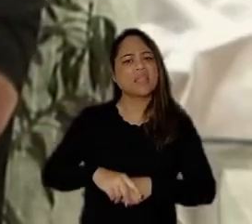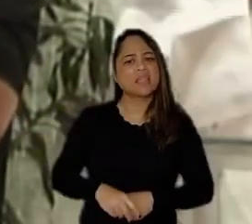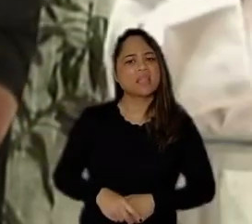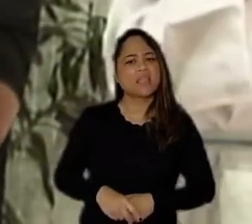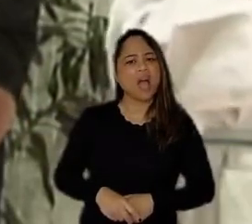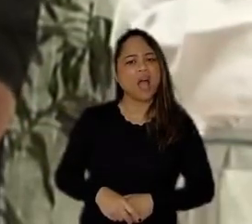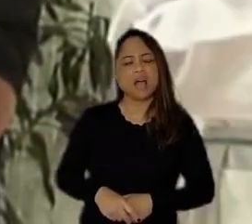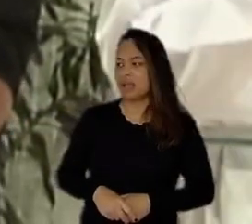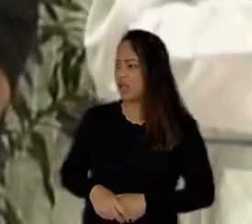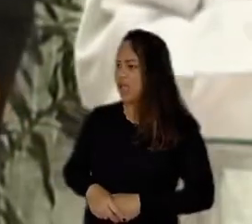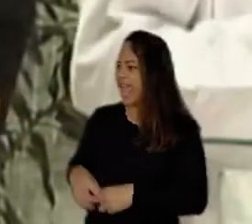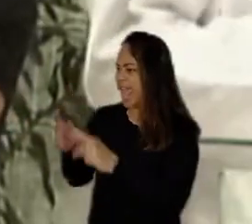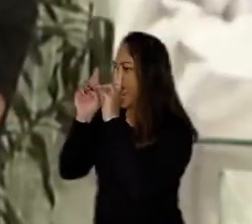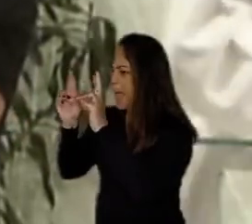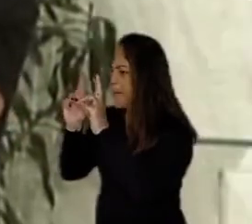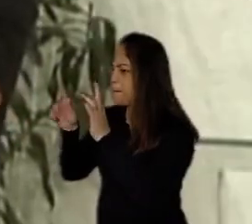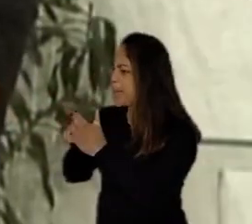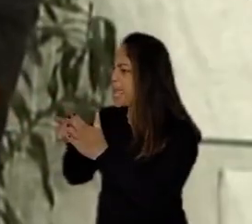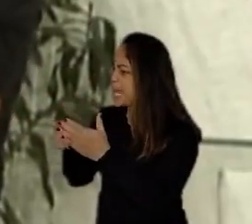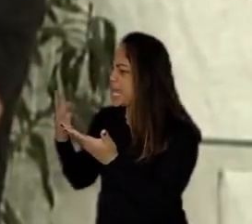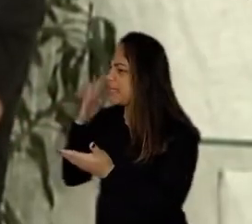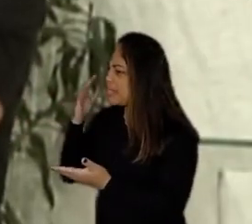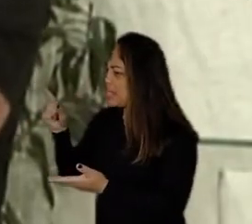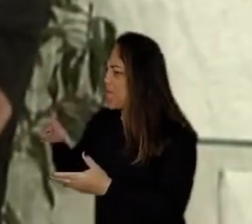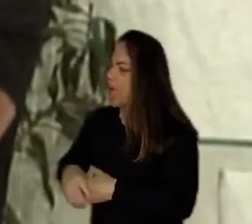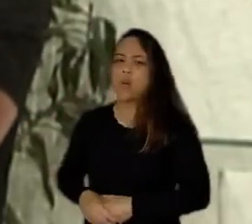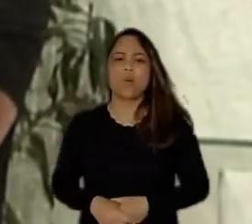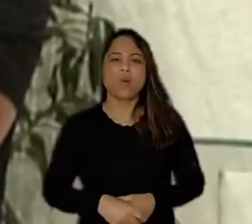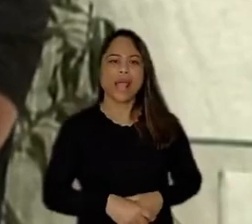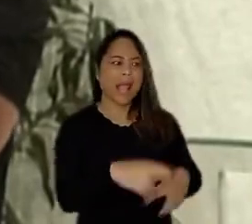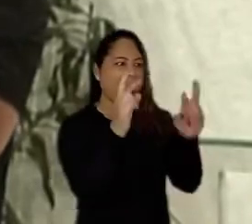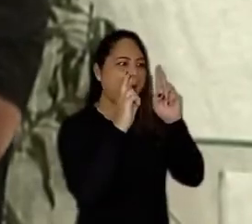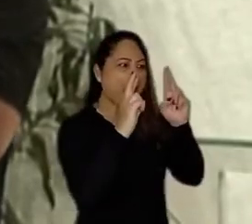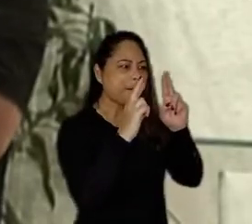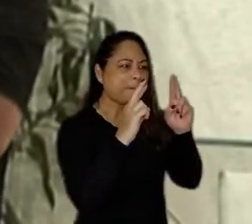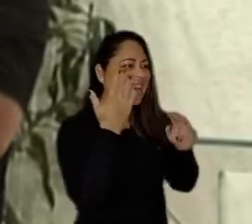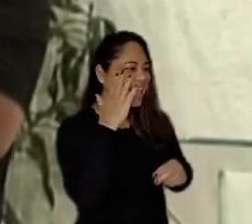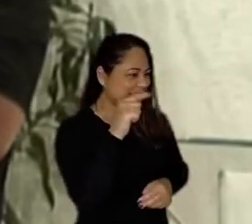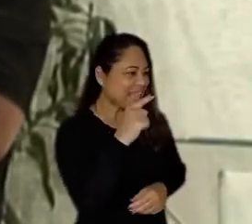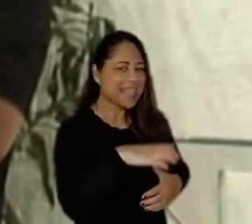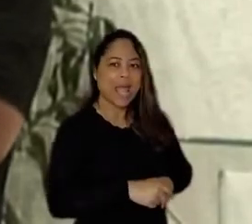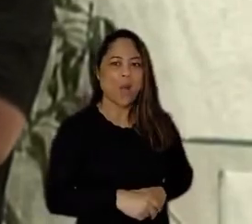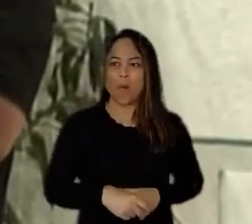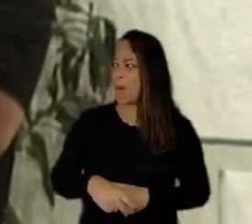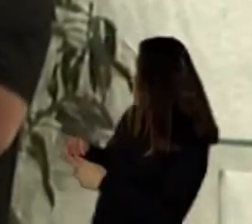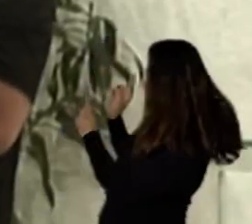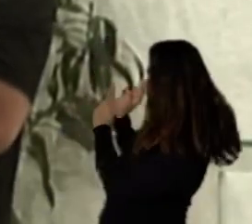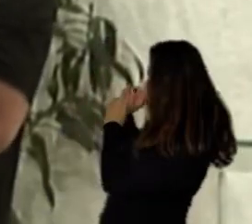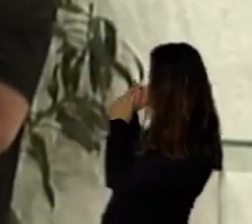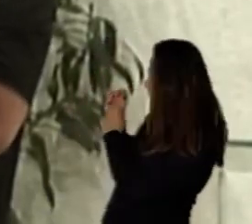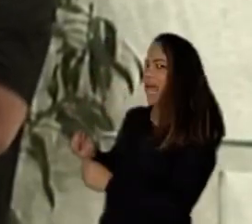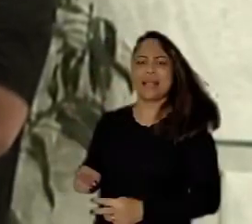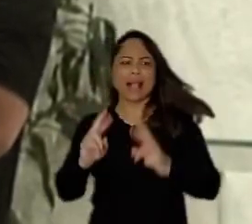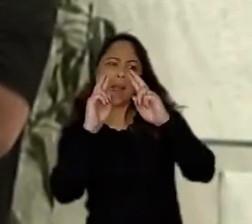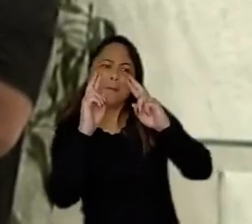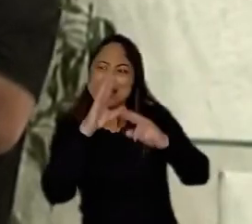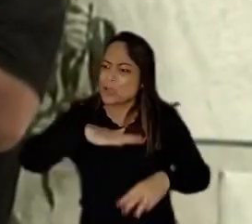do outro, a esperança. Fala para quem está na frente e atrás, a esperança. A esperança.